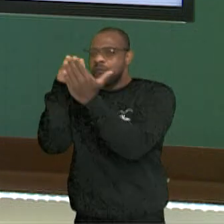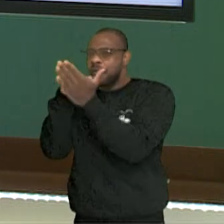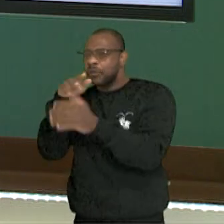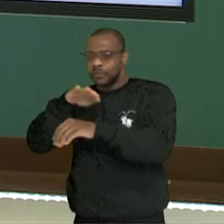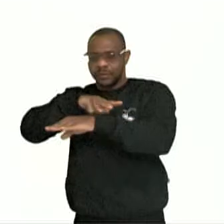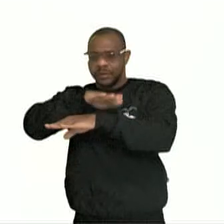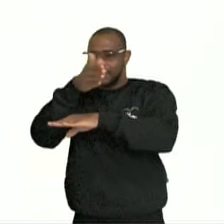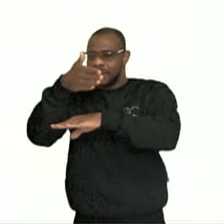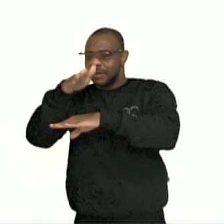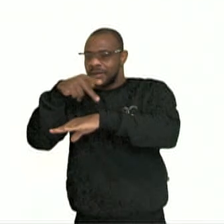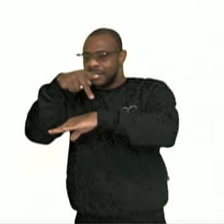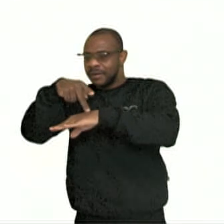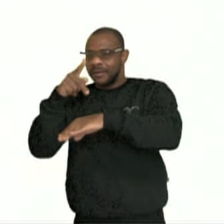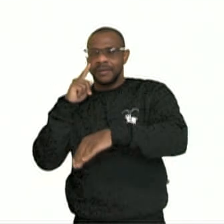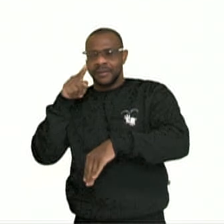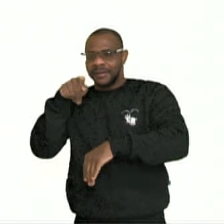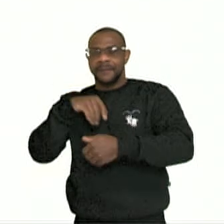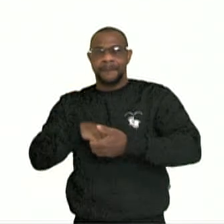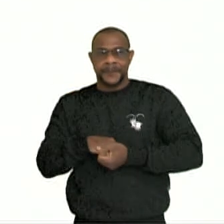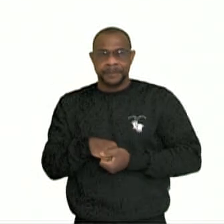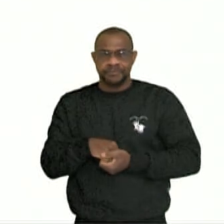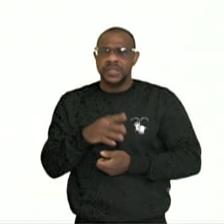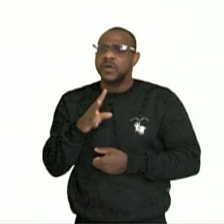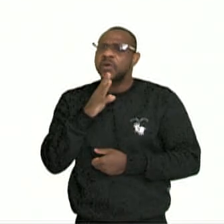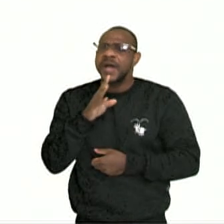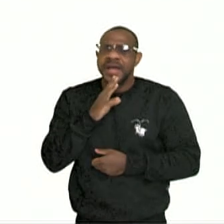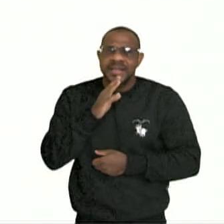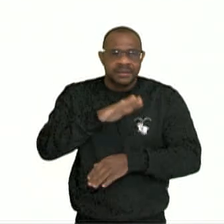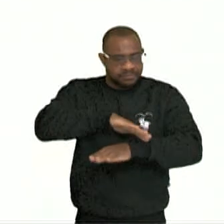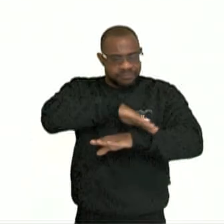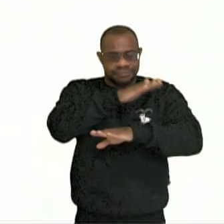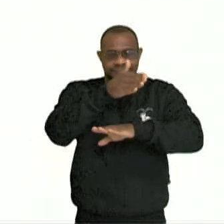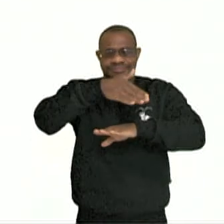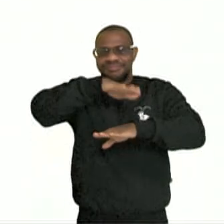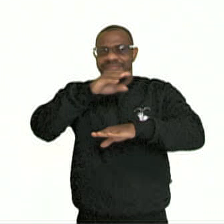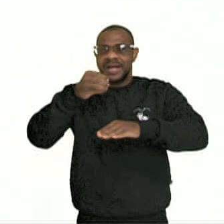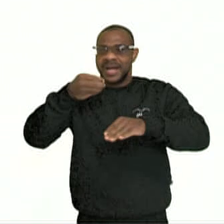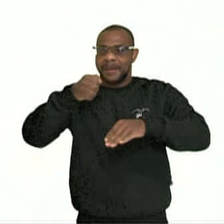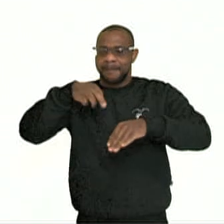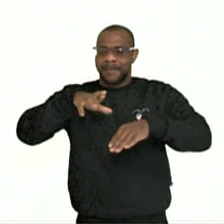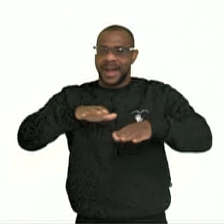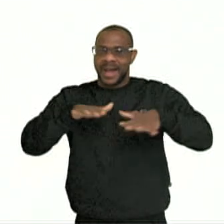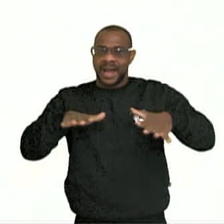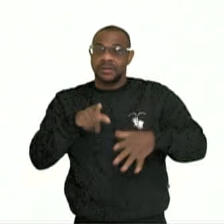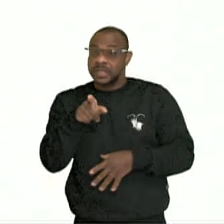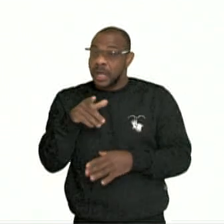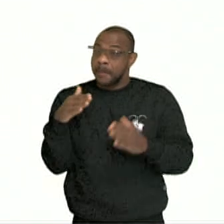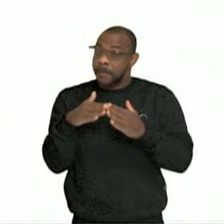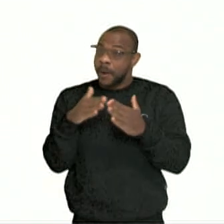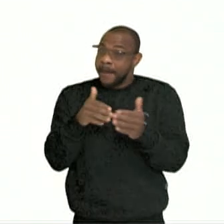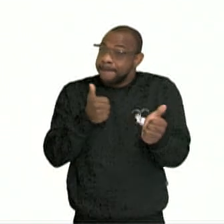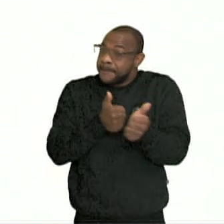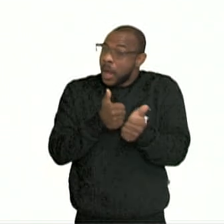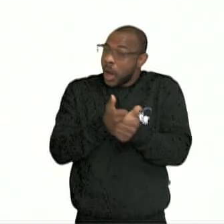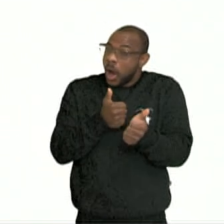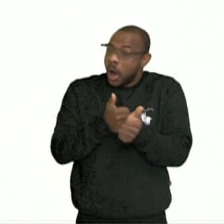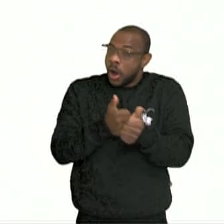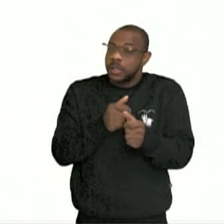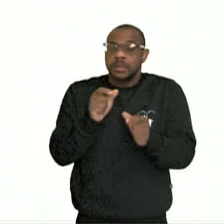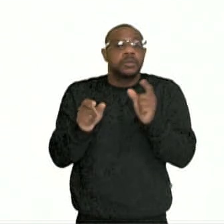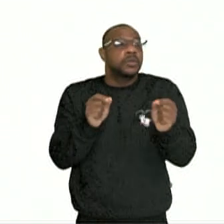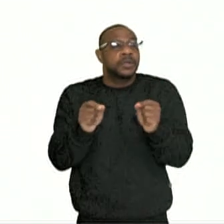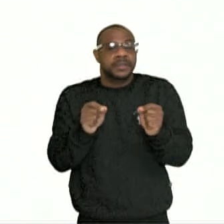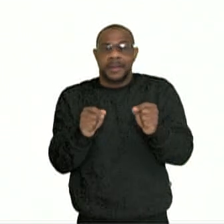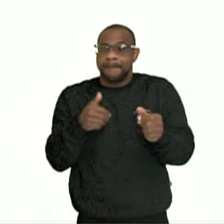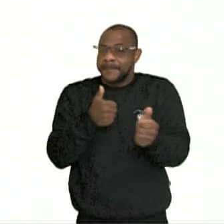eu leio o texto para você. Você conhece a Serra do Mar? Se você mora na região próxima, né,